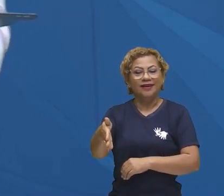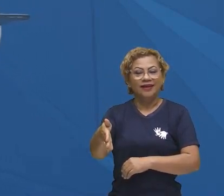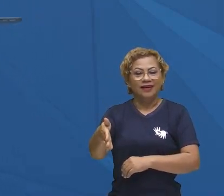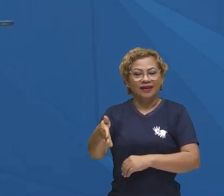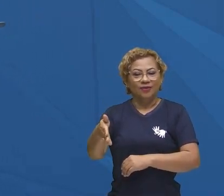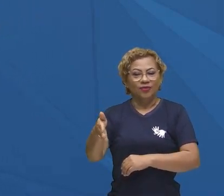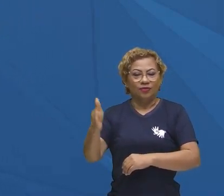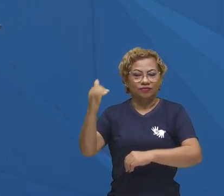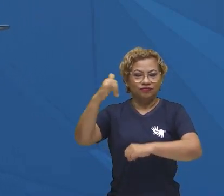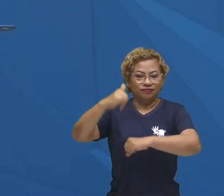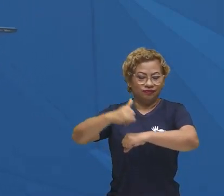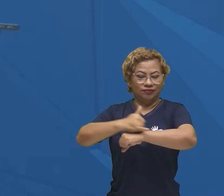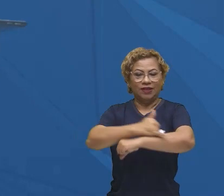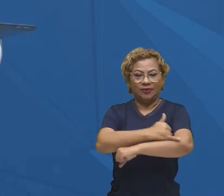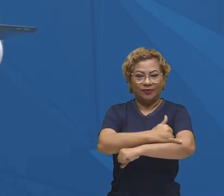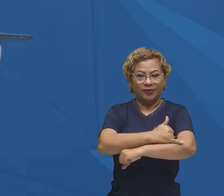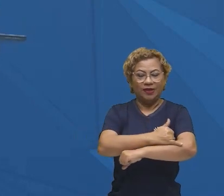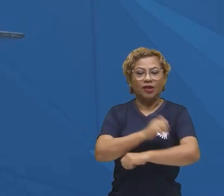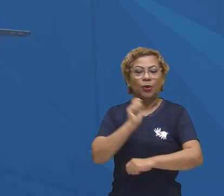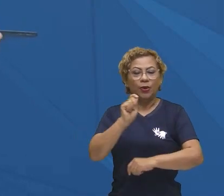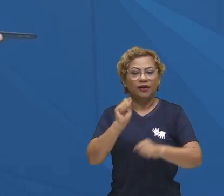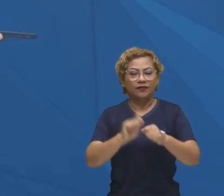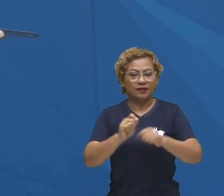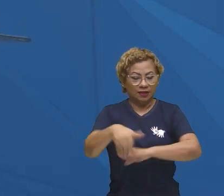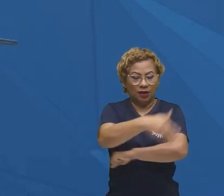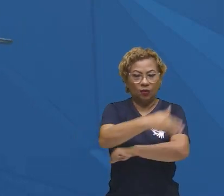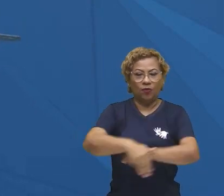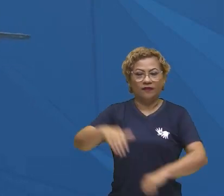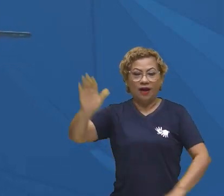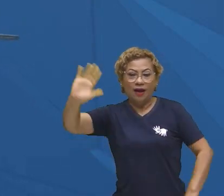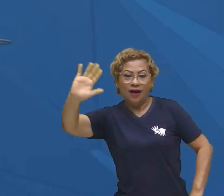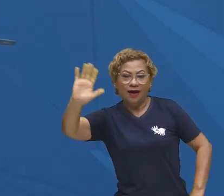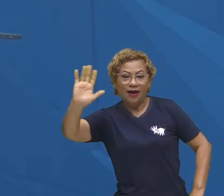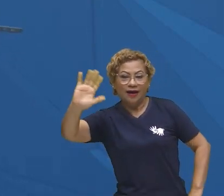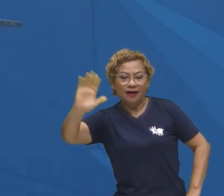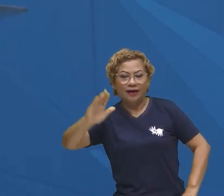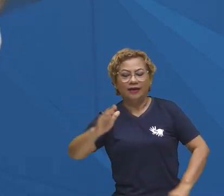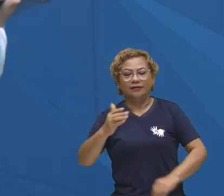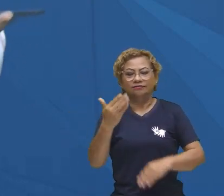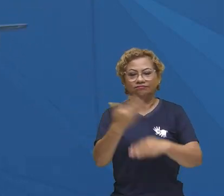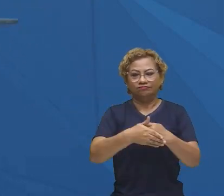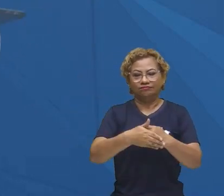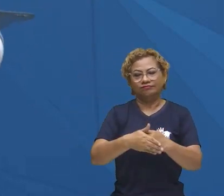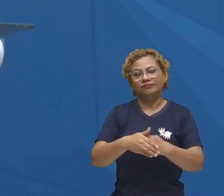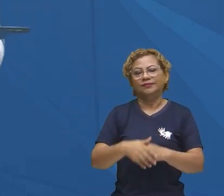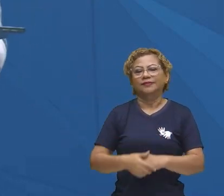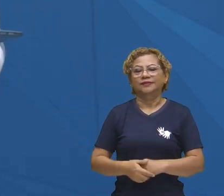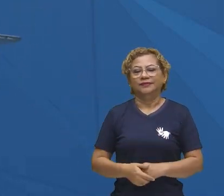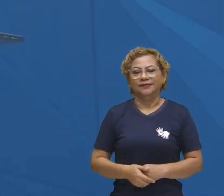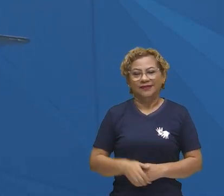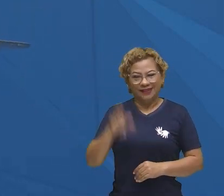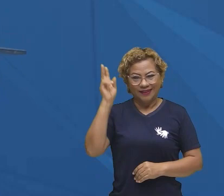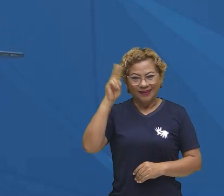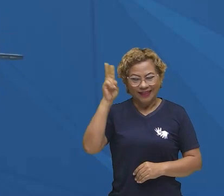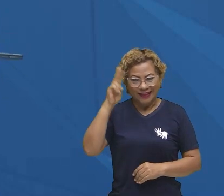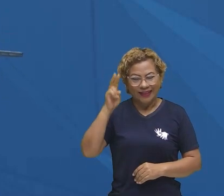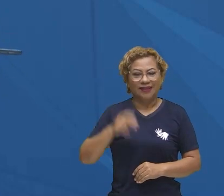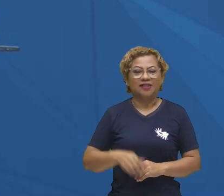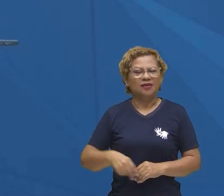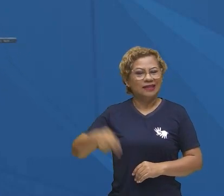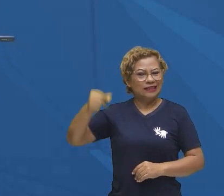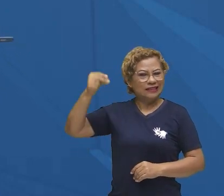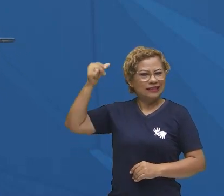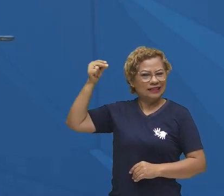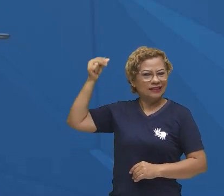com a mão assim, né? Para ver se passava. Normalmente a gente ia para as avenidas principais, porque onde já tinha o fluxo maior